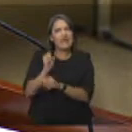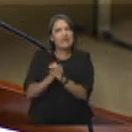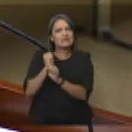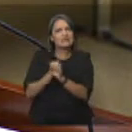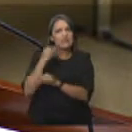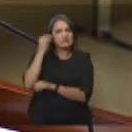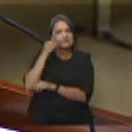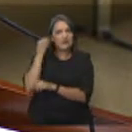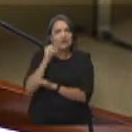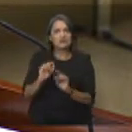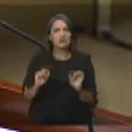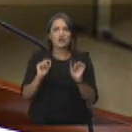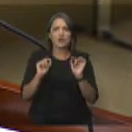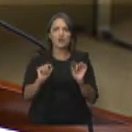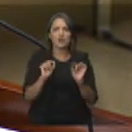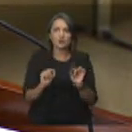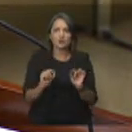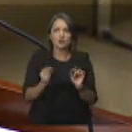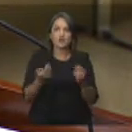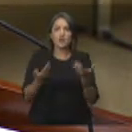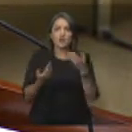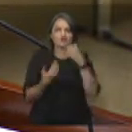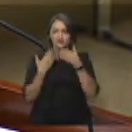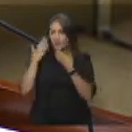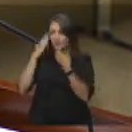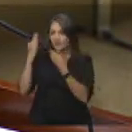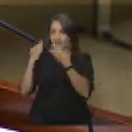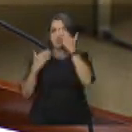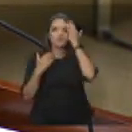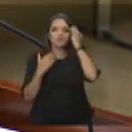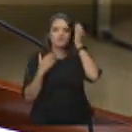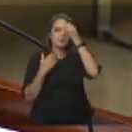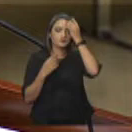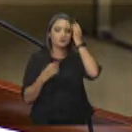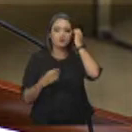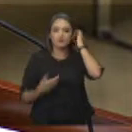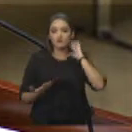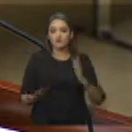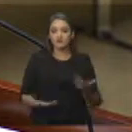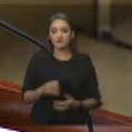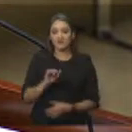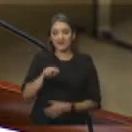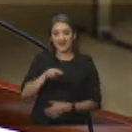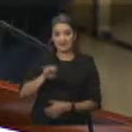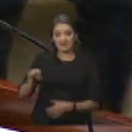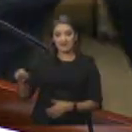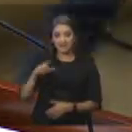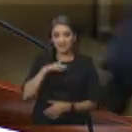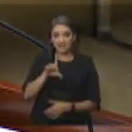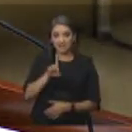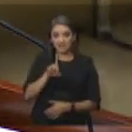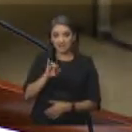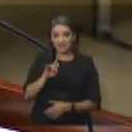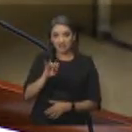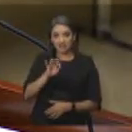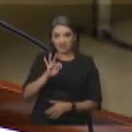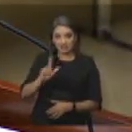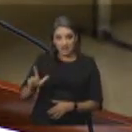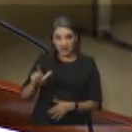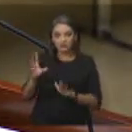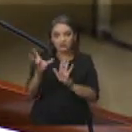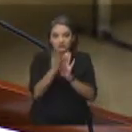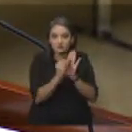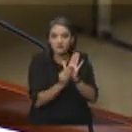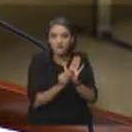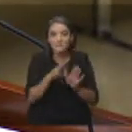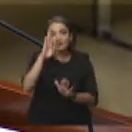é a digitalização do serviço, muito obrigado, do INSS. Especialmente, presidente Luiz Fux, a prova de